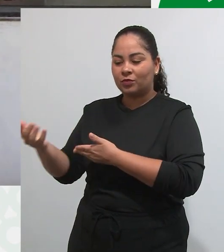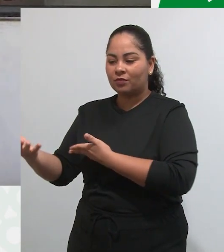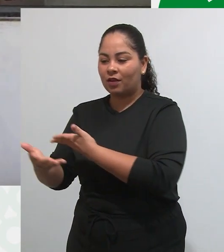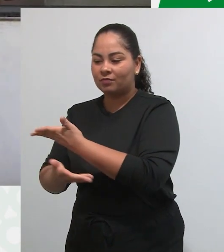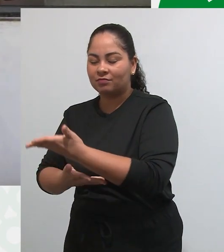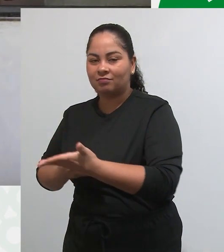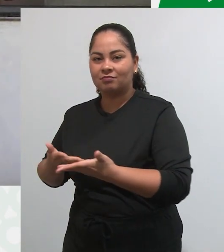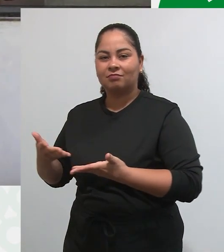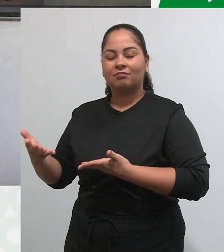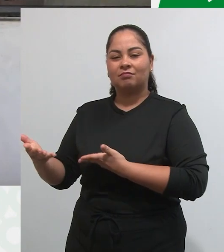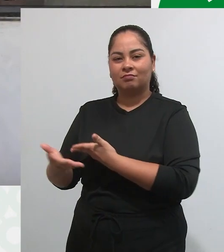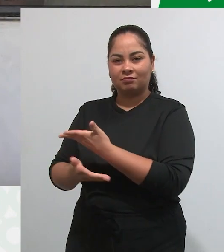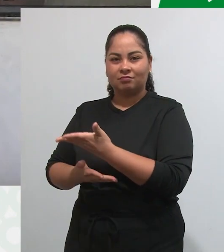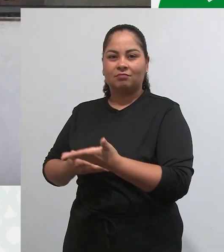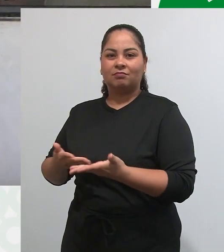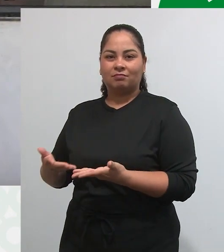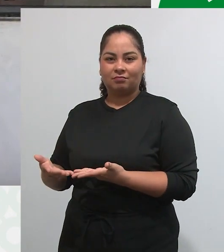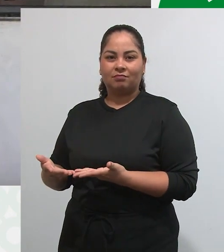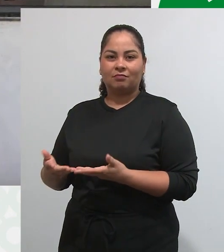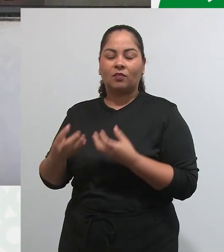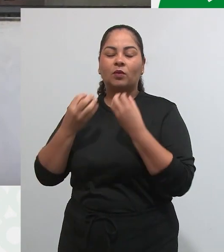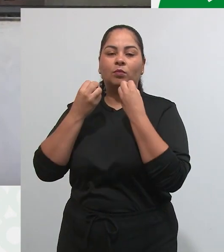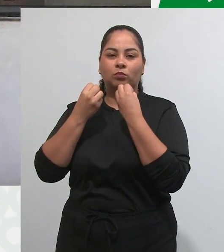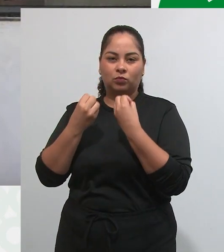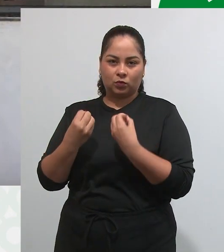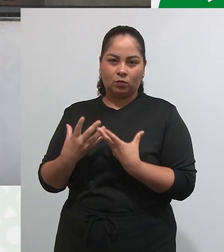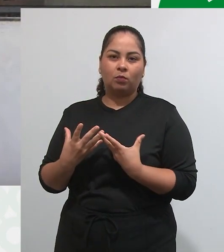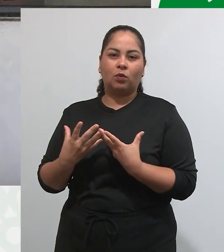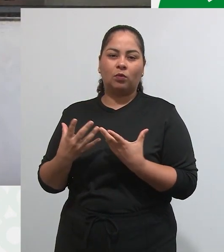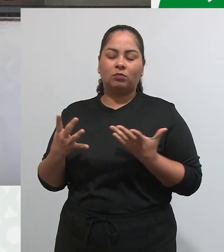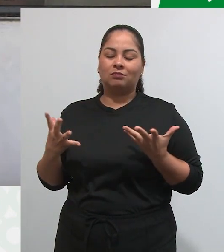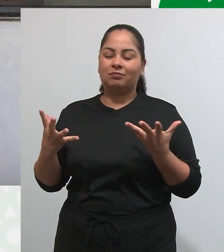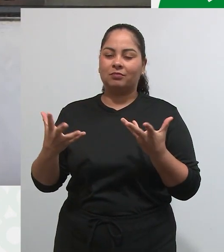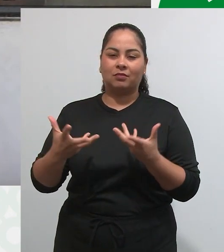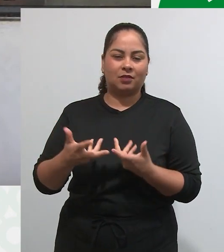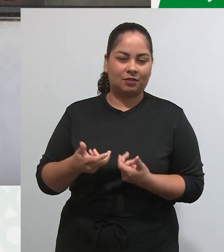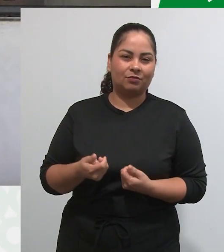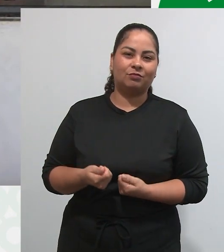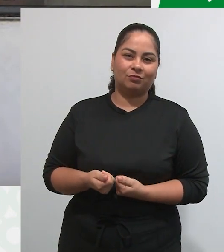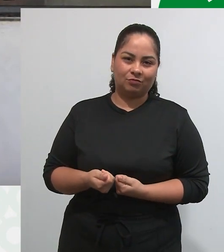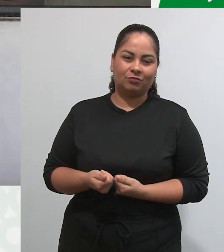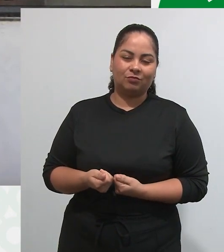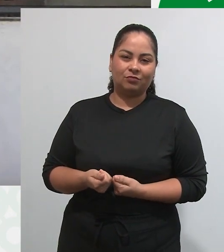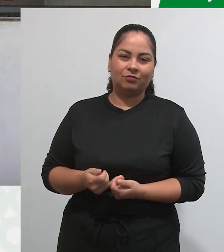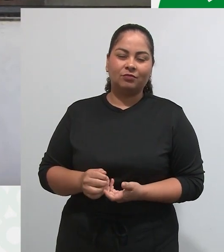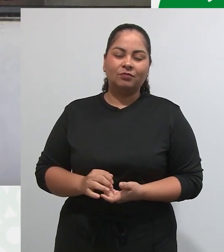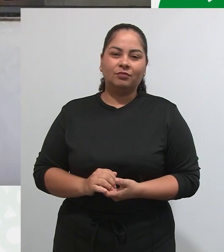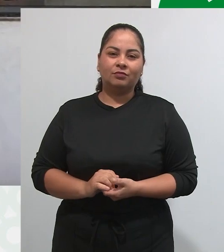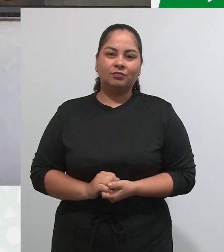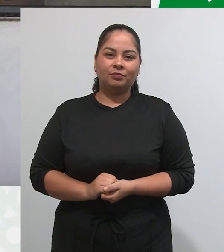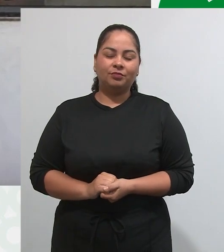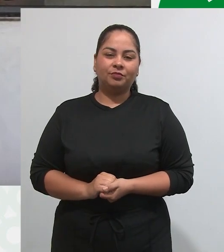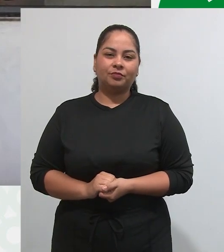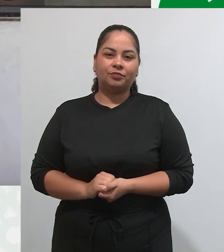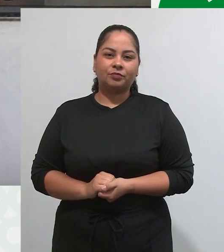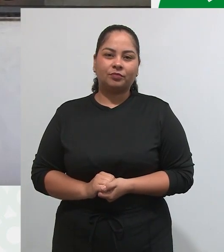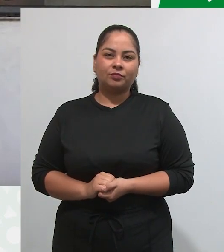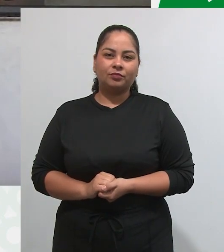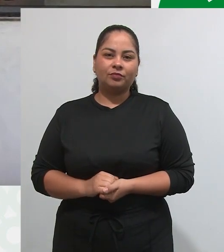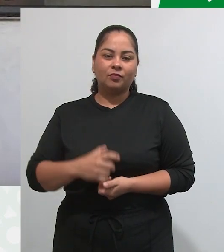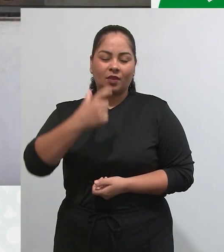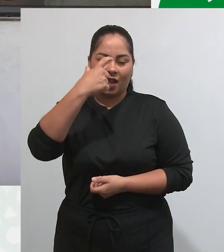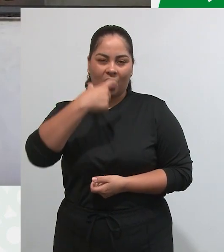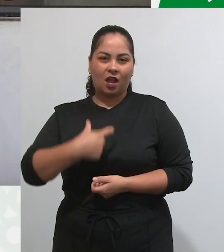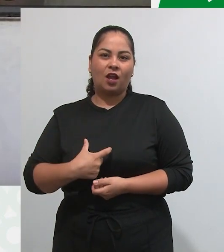quando você trabalha com a pessoa com deficiência. É muito bom, é muito gratificante, é